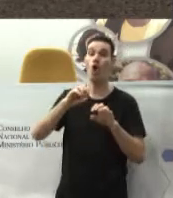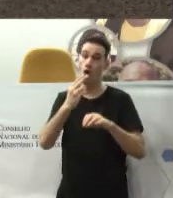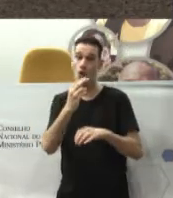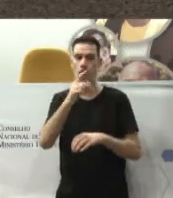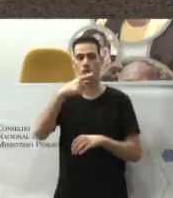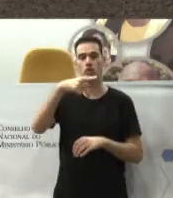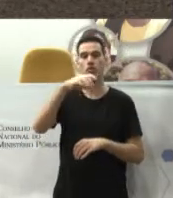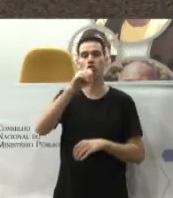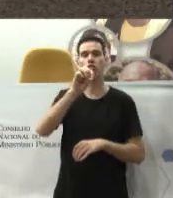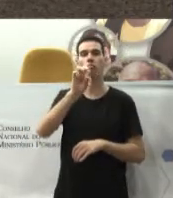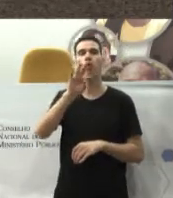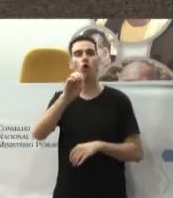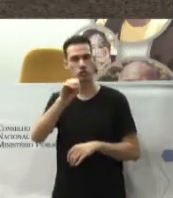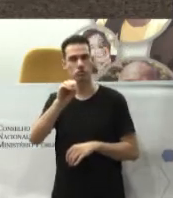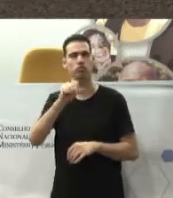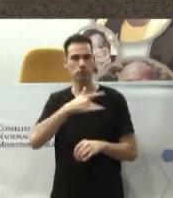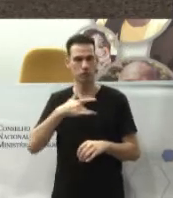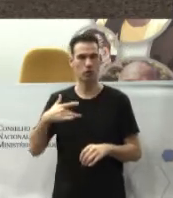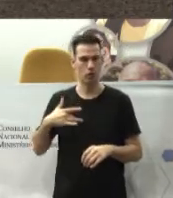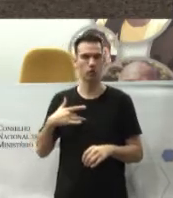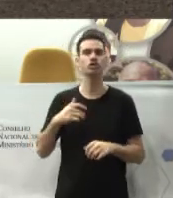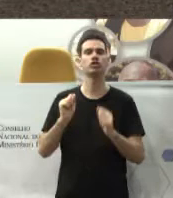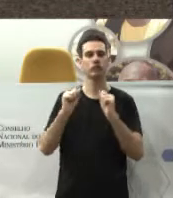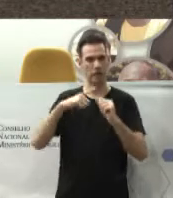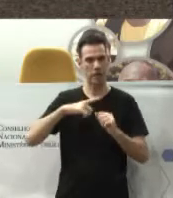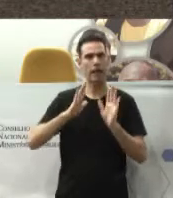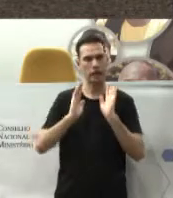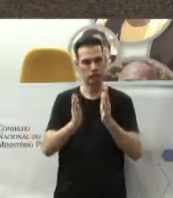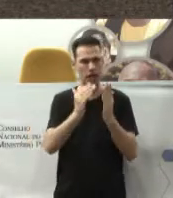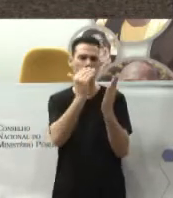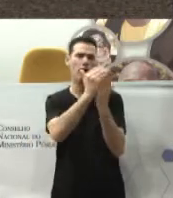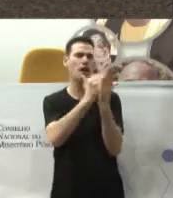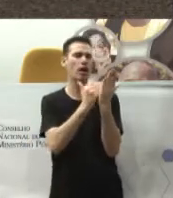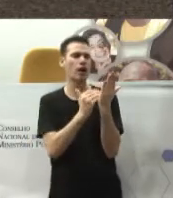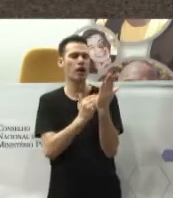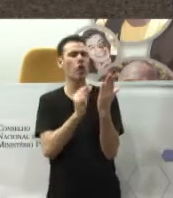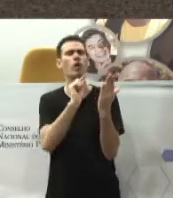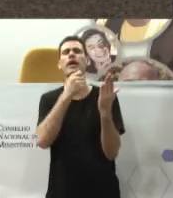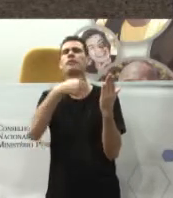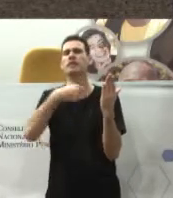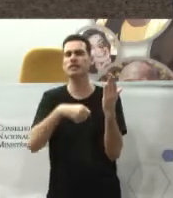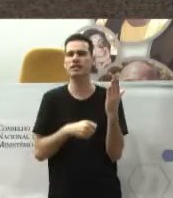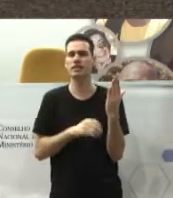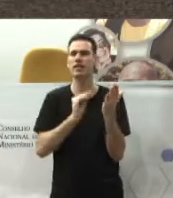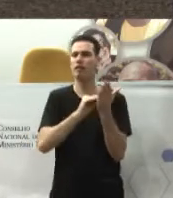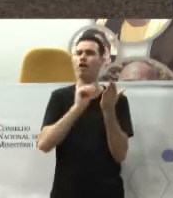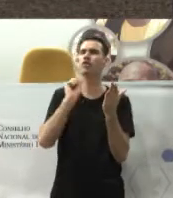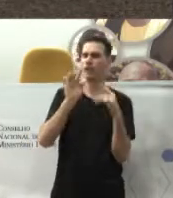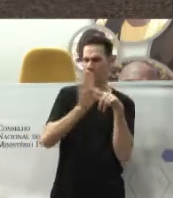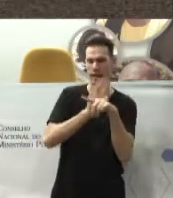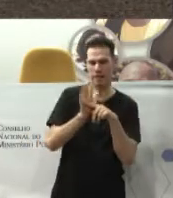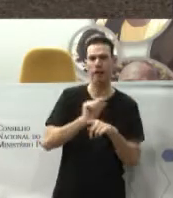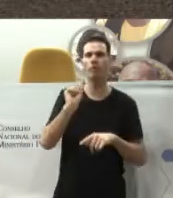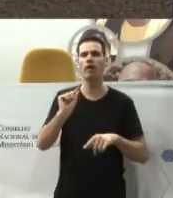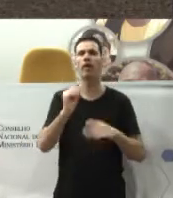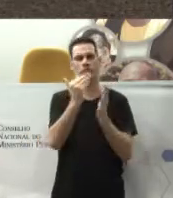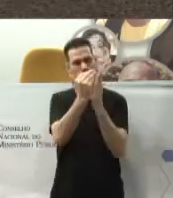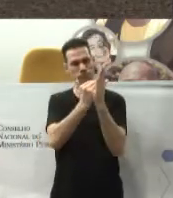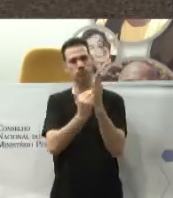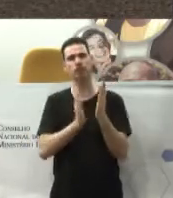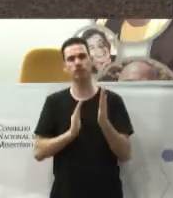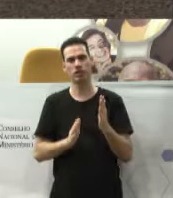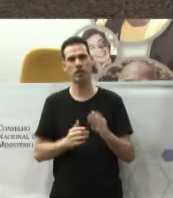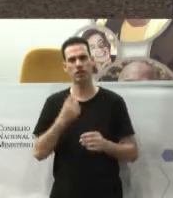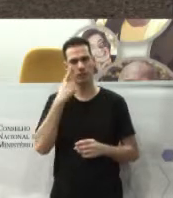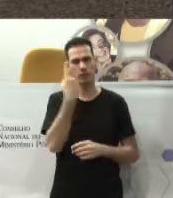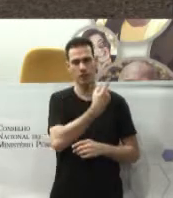tem, inclusive, protocolos para primeiro atendimento na consulta especializada. É, a ressignificação do